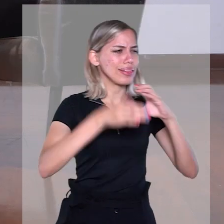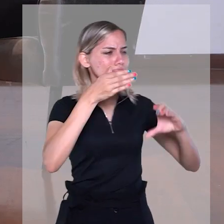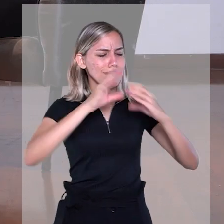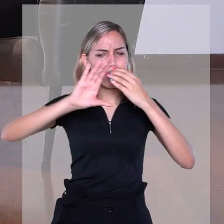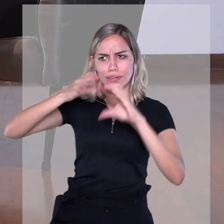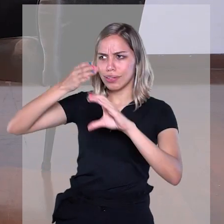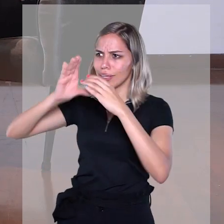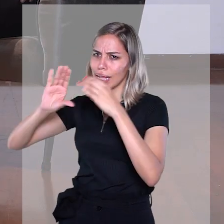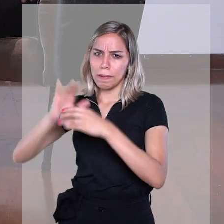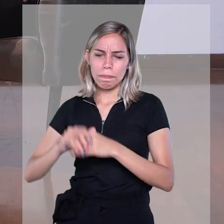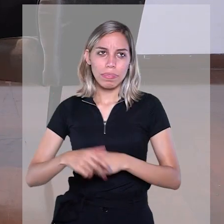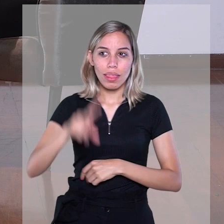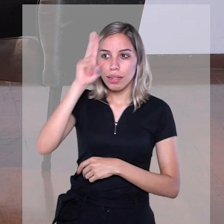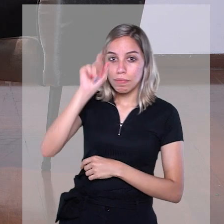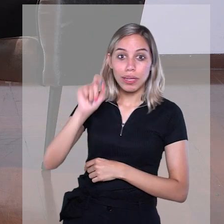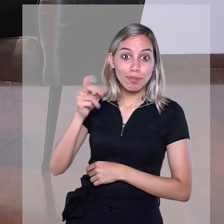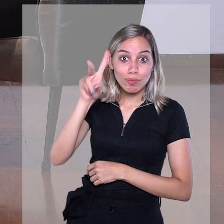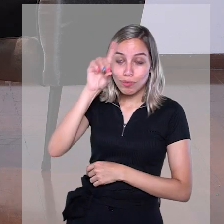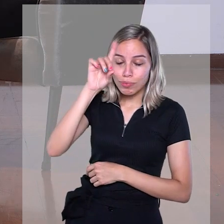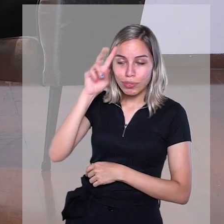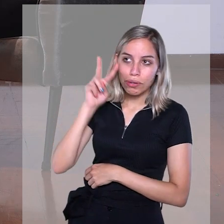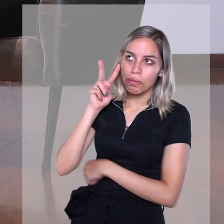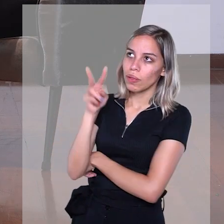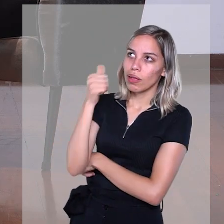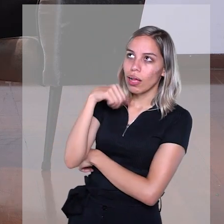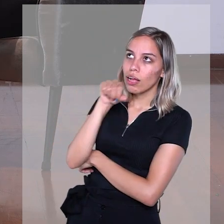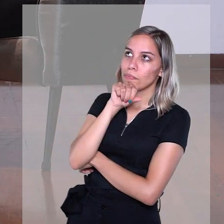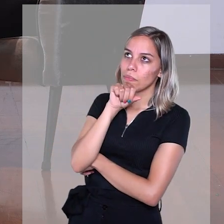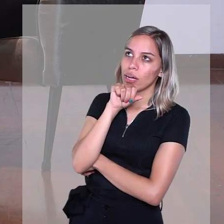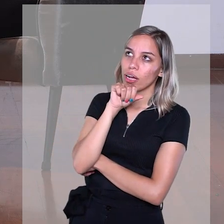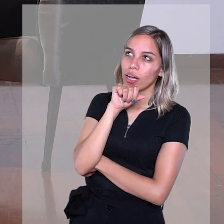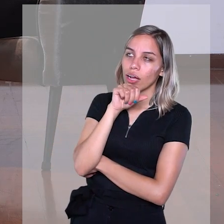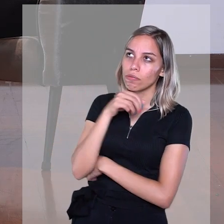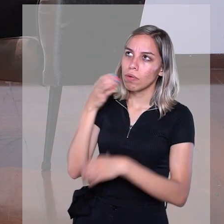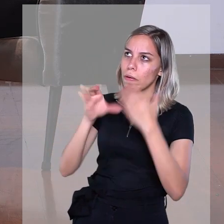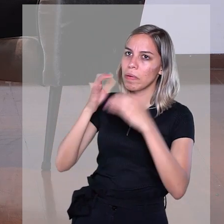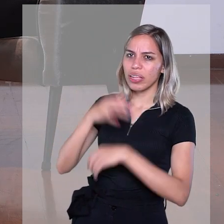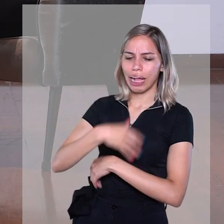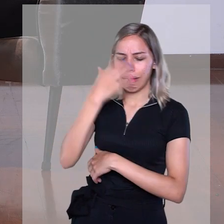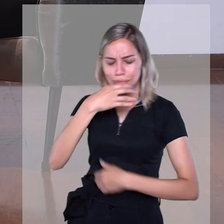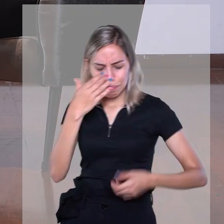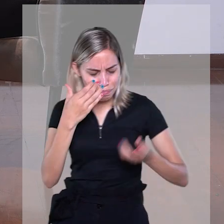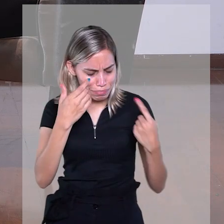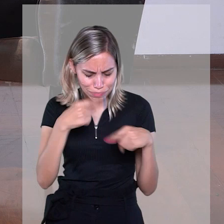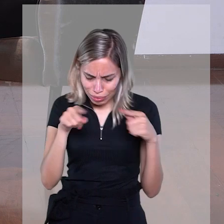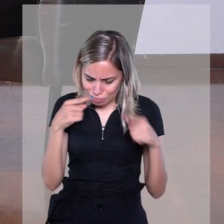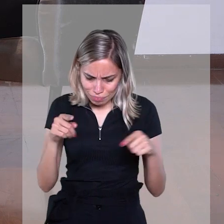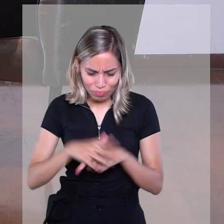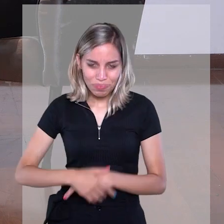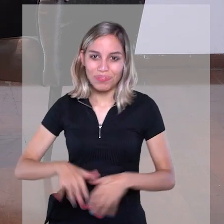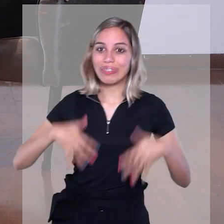nem um dia de convívio com minha mãe que ela não tenha cantado, por tristeza, por alegria. E depois a minha